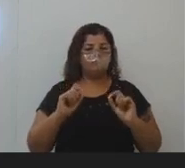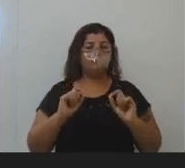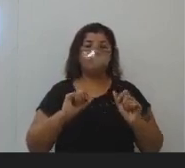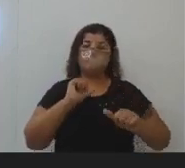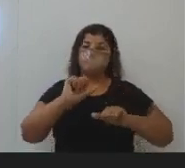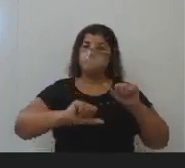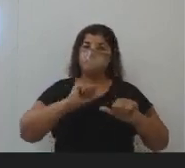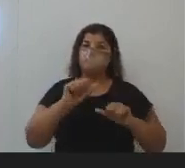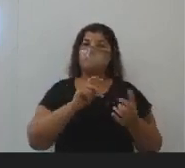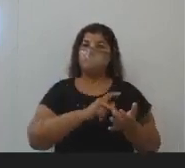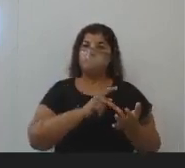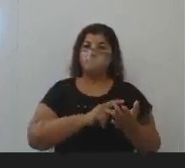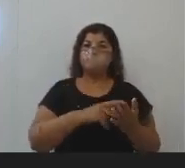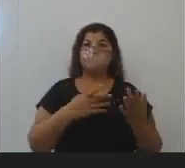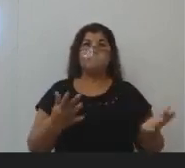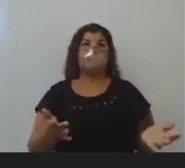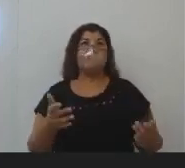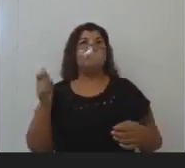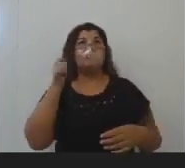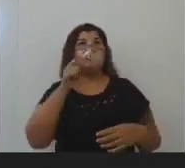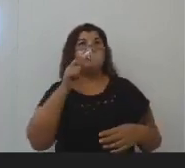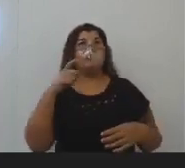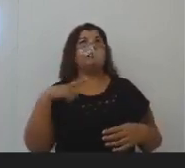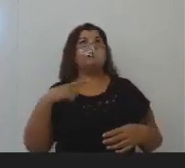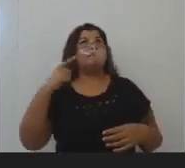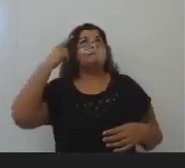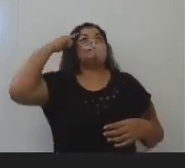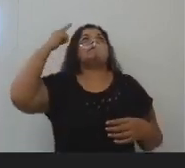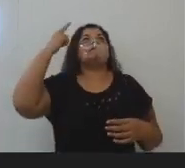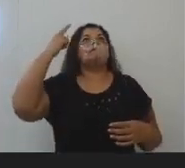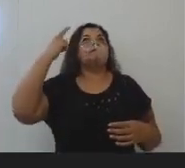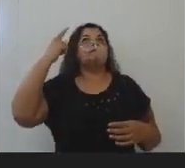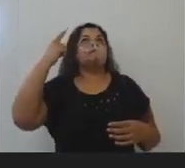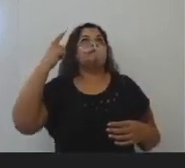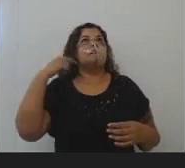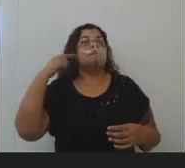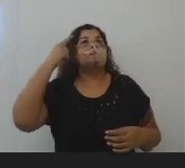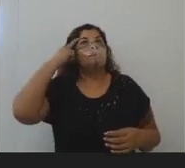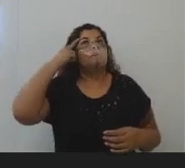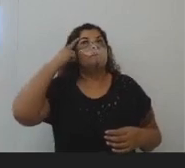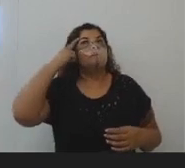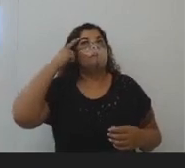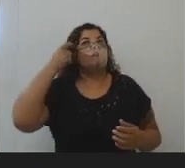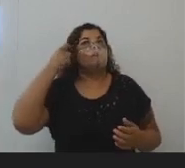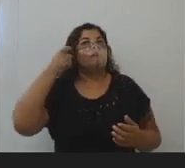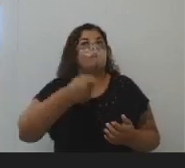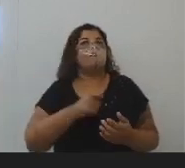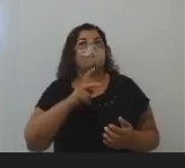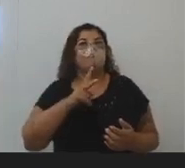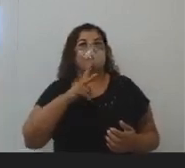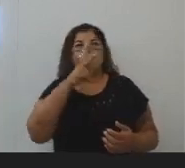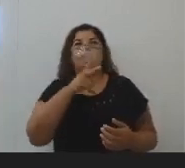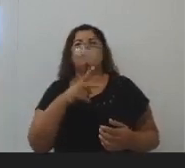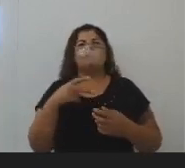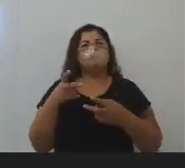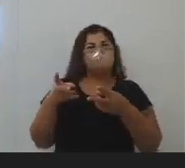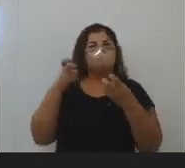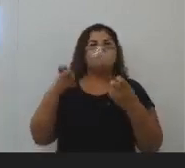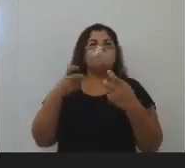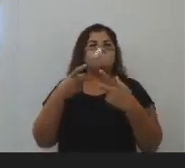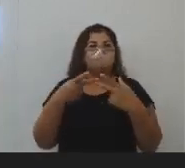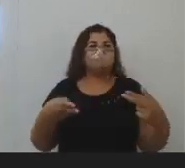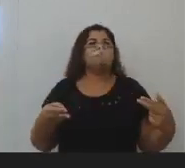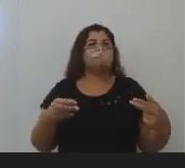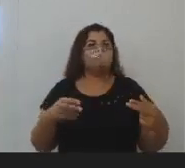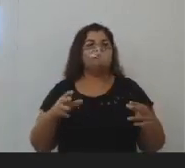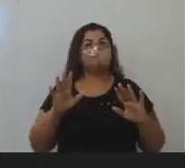transformar, que mulher tem um sexto sentido, que mulher tem uma intuição aguçada, certo? Eu posso dizer que mulheres